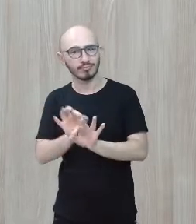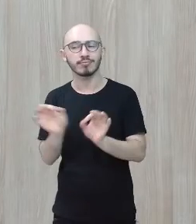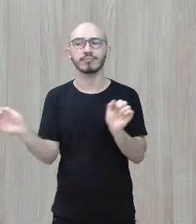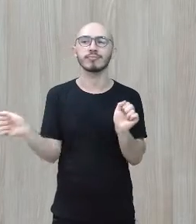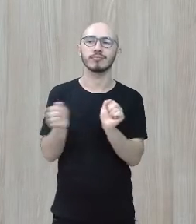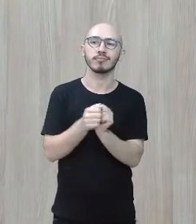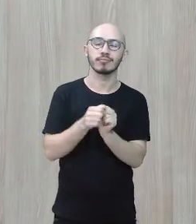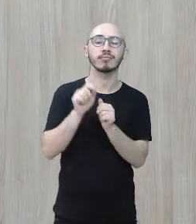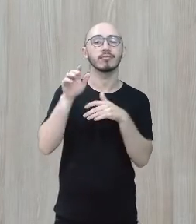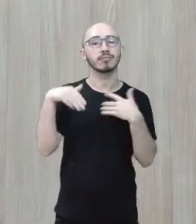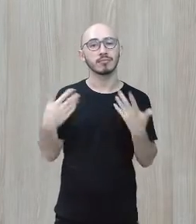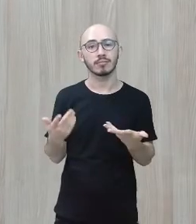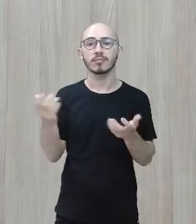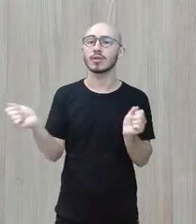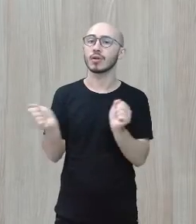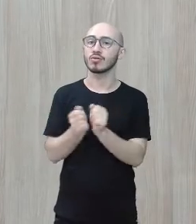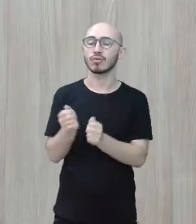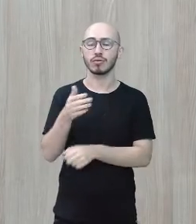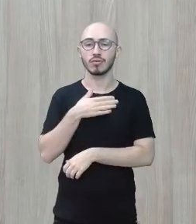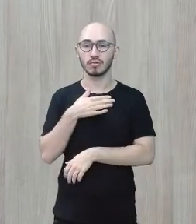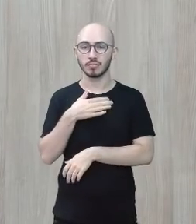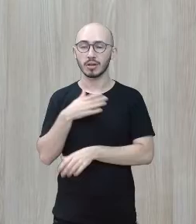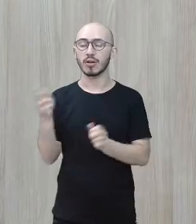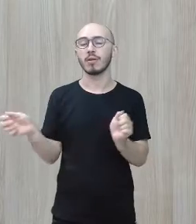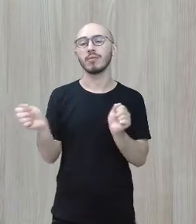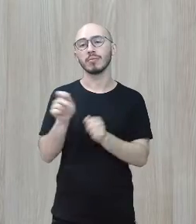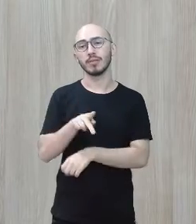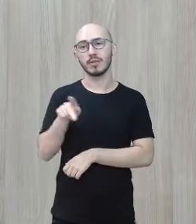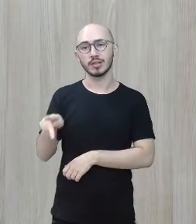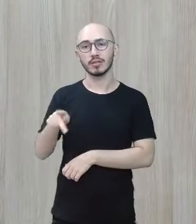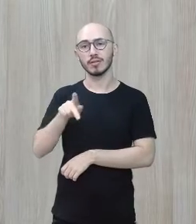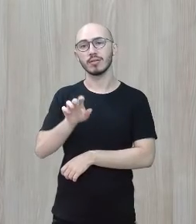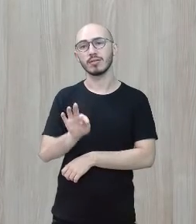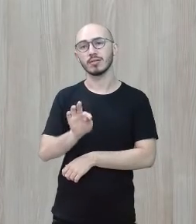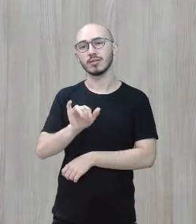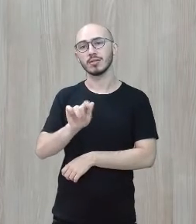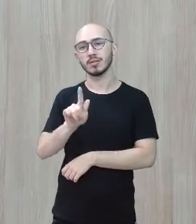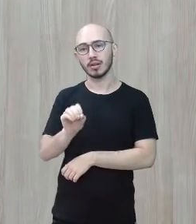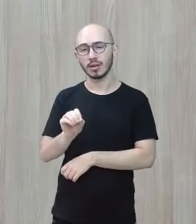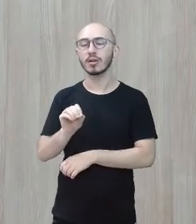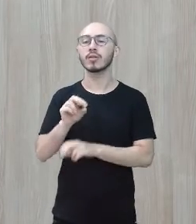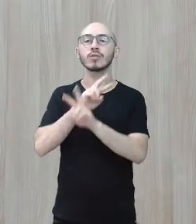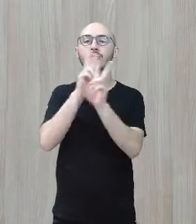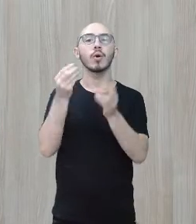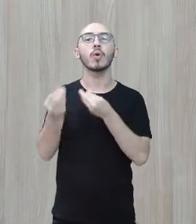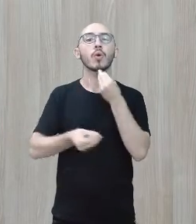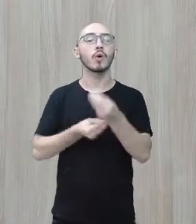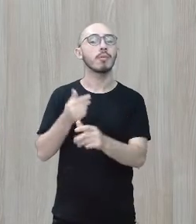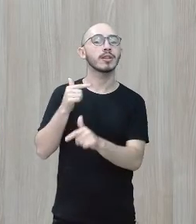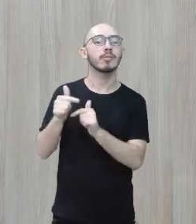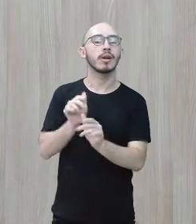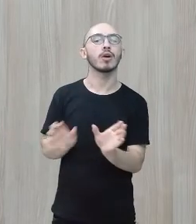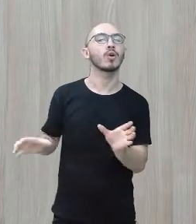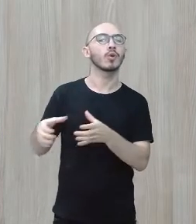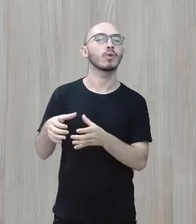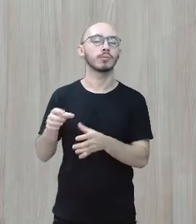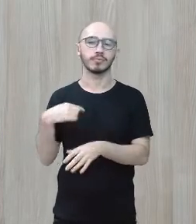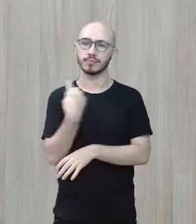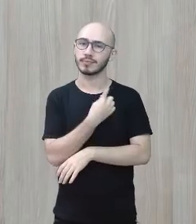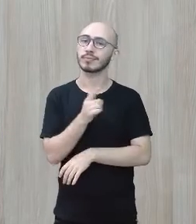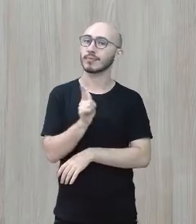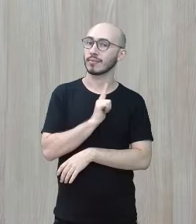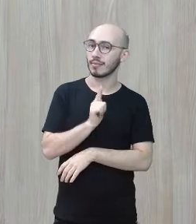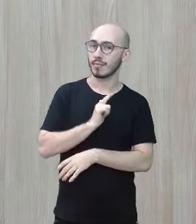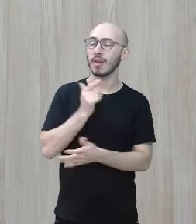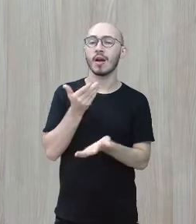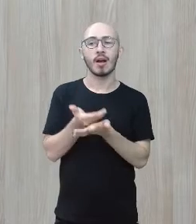Quem desenvolveu aqui junto comigo essa aula foi o professor Tiago. E falando sobre essa questão de trabalhar em conjunto, a gente tem aqui a